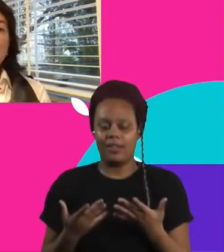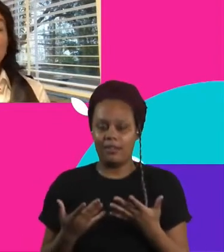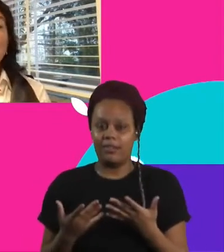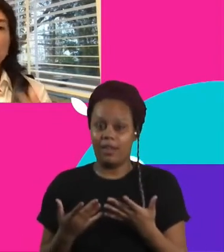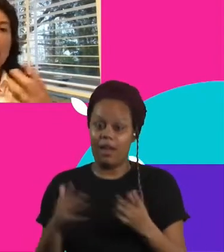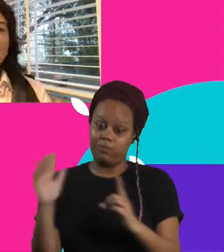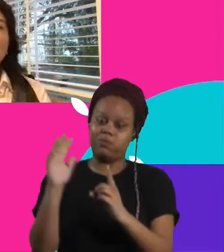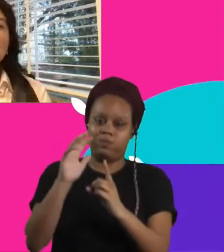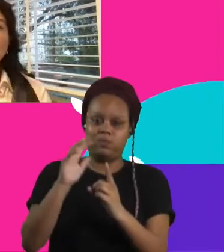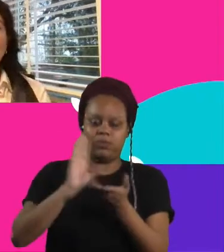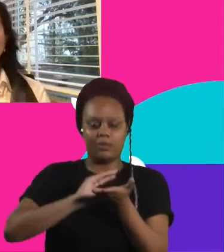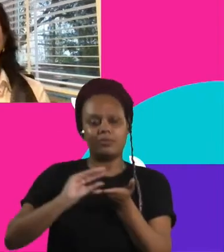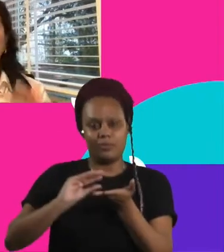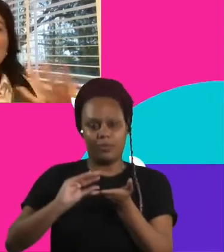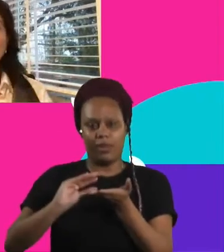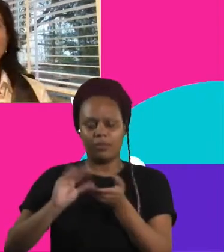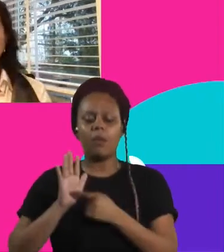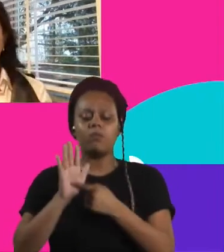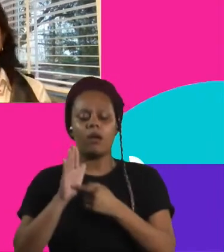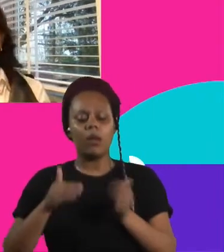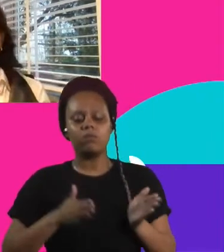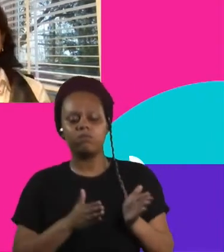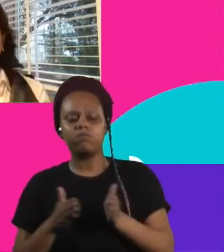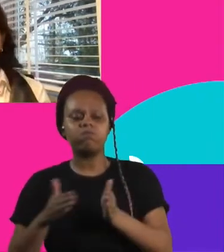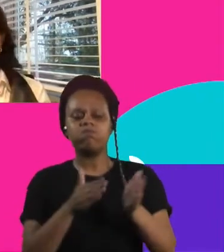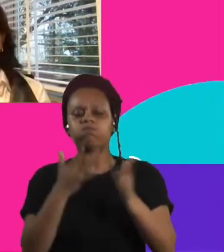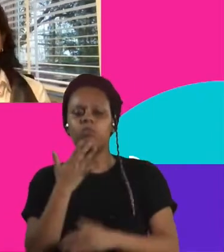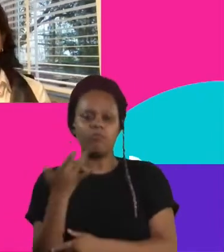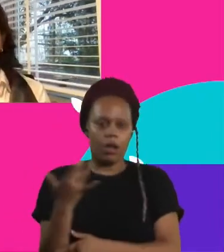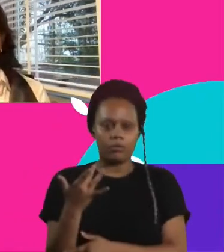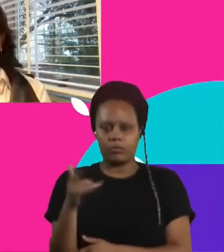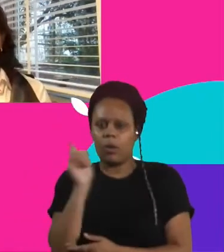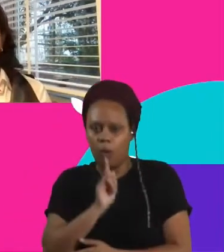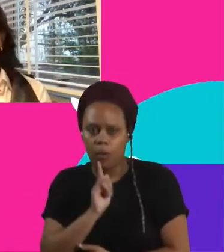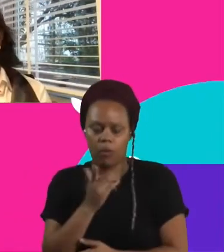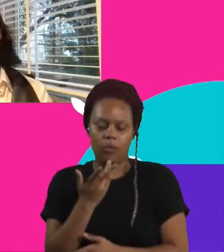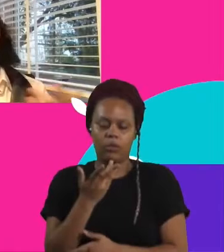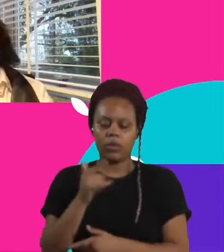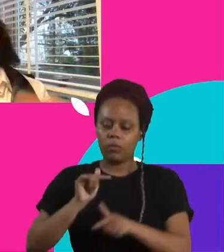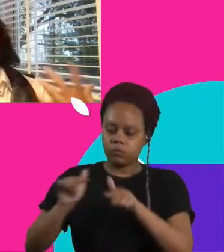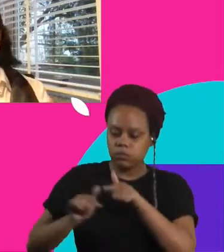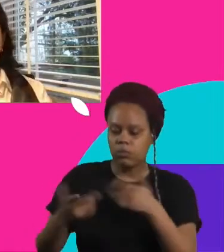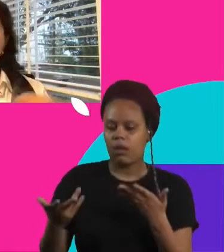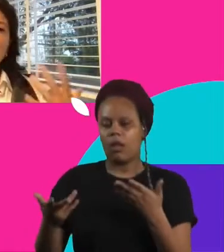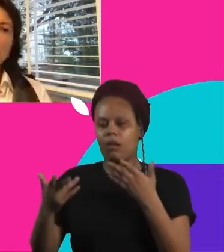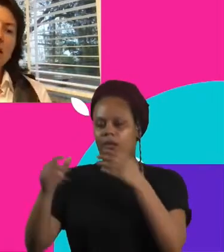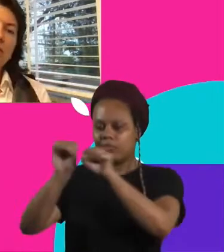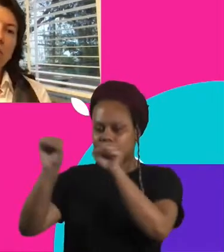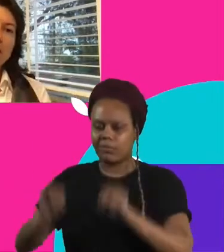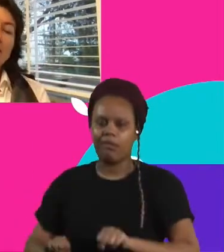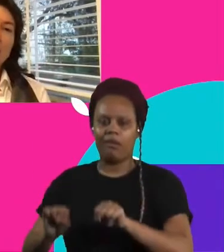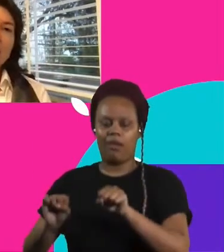gente precisa, às vezes, mostrar que caminhos mais fáceis podem ser trabalhados aí, sistemas,